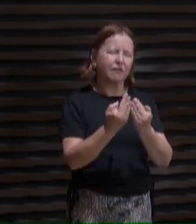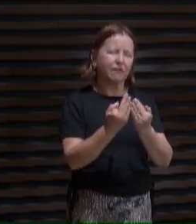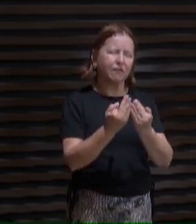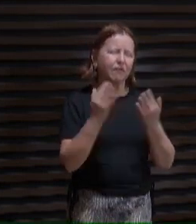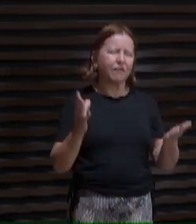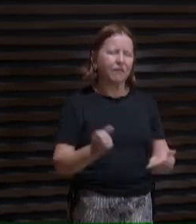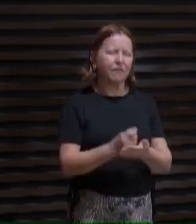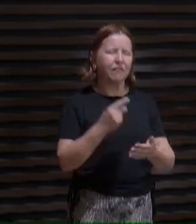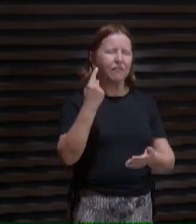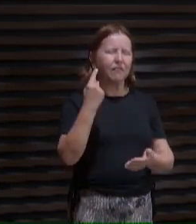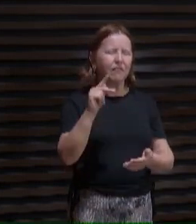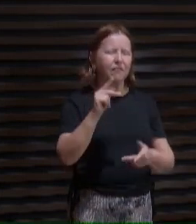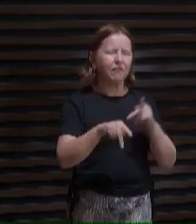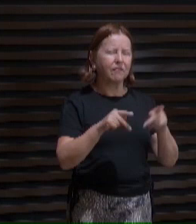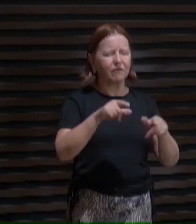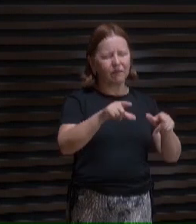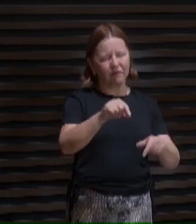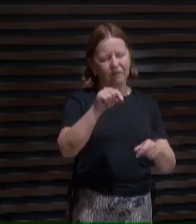Salva os teus escolhidos,